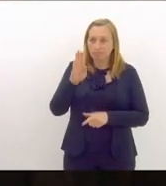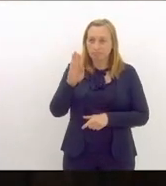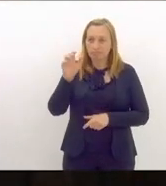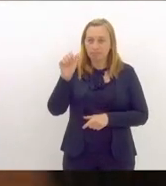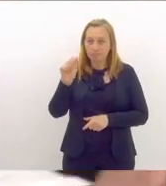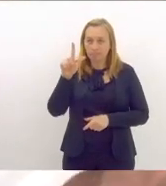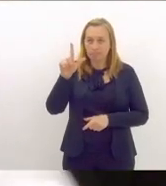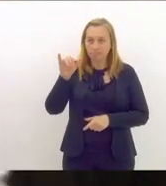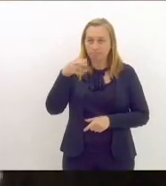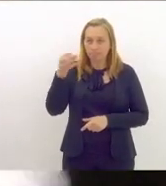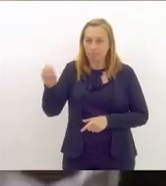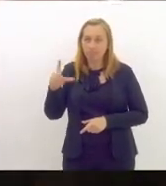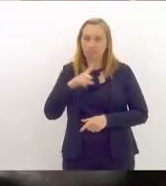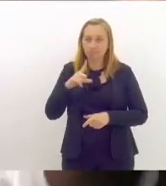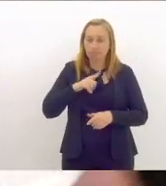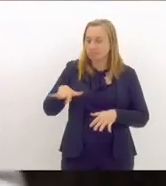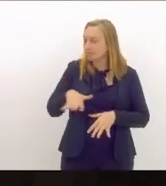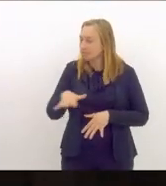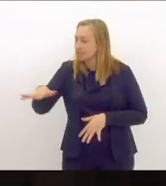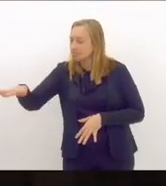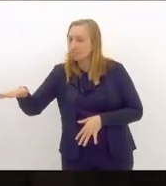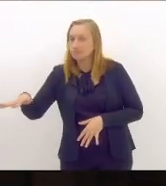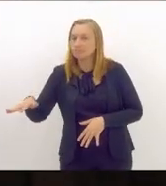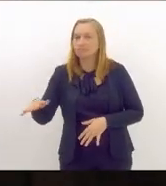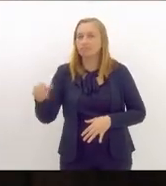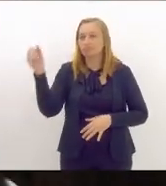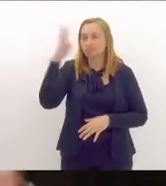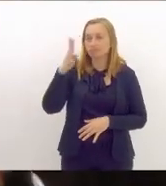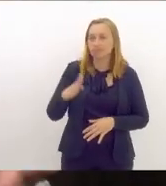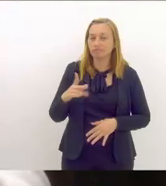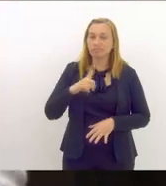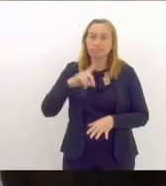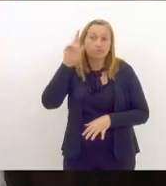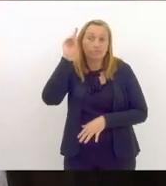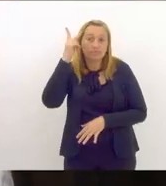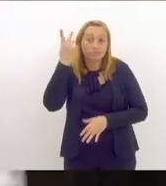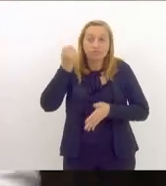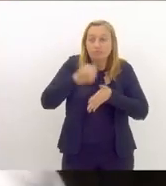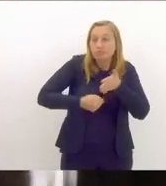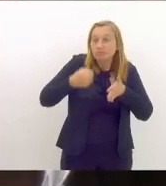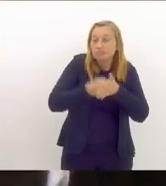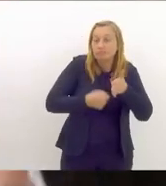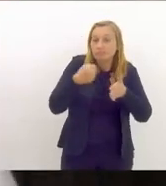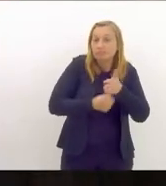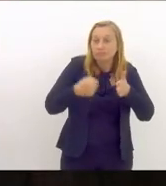favelas, nos morros, nos subúrbios do Brasil, carregam histórias de luta.